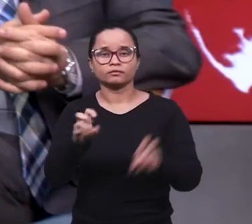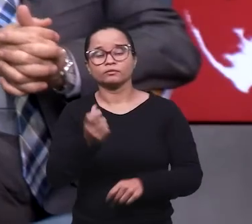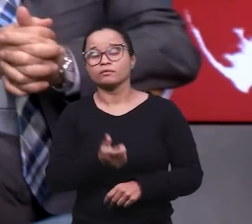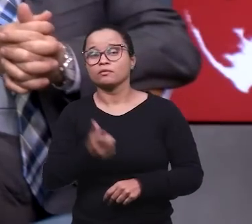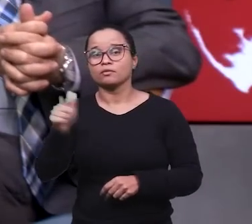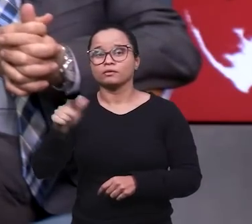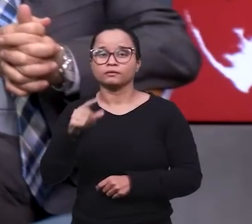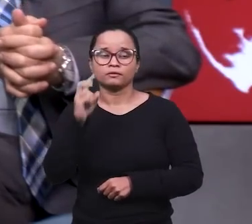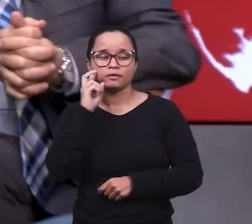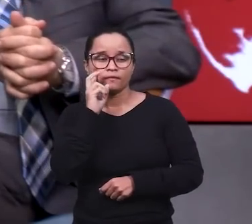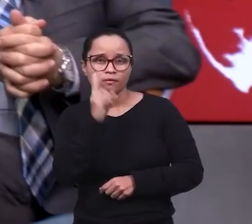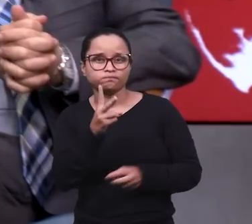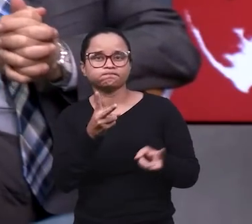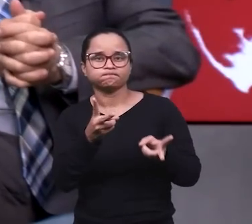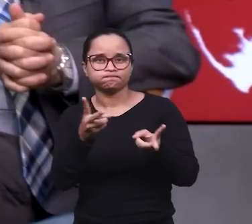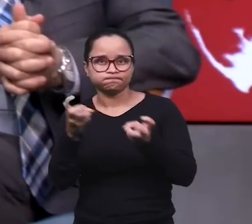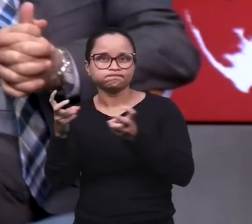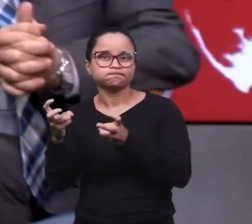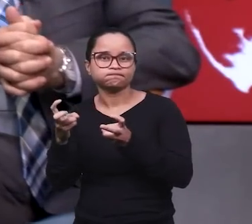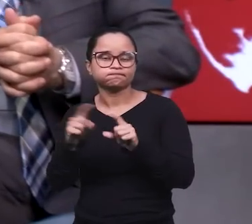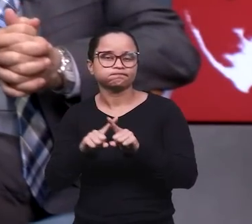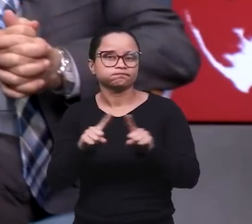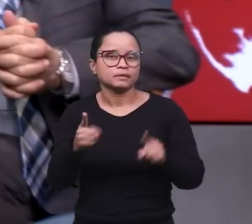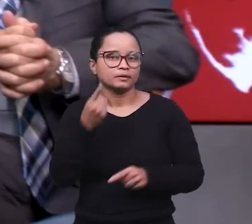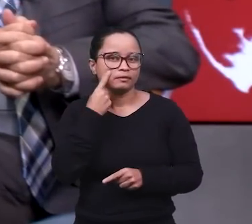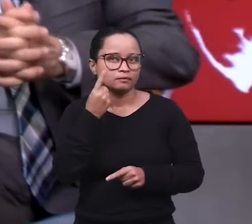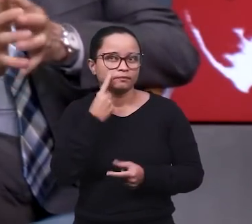assunto que vocês vão ver. Mas vejam,